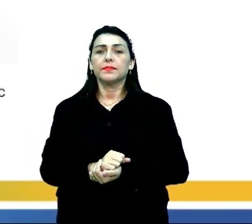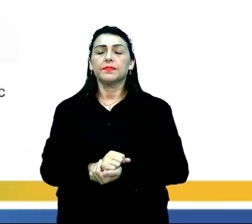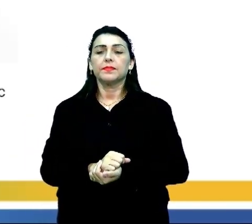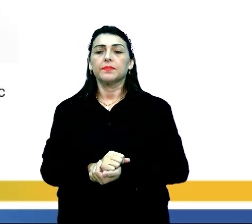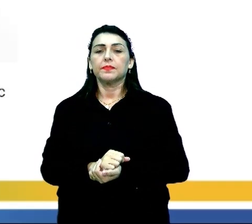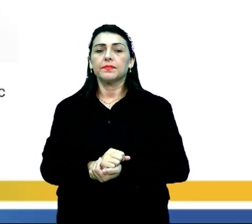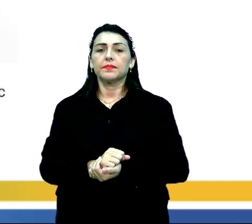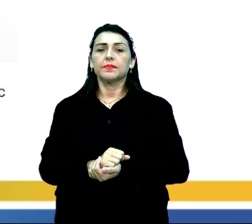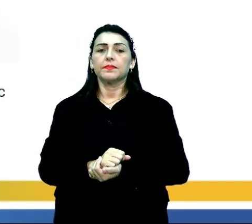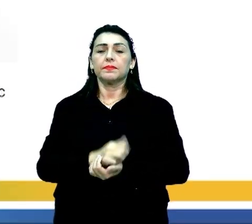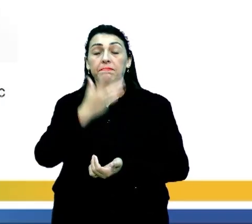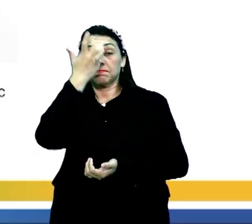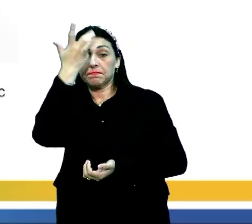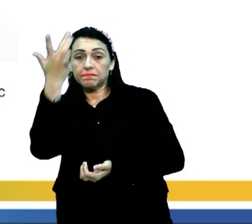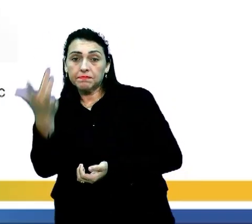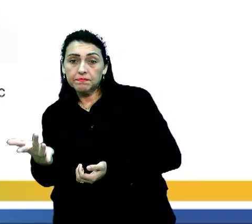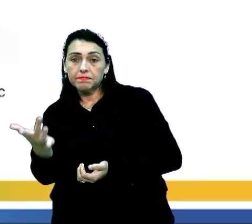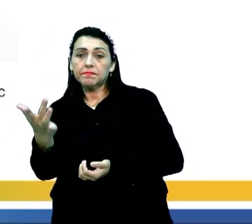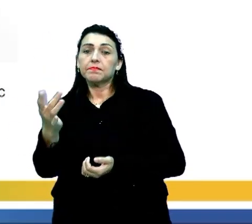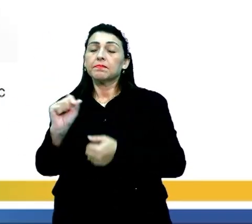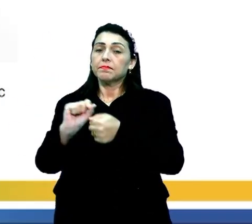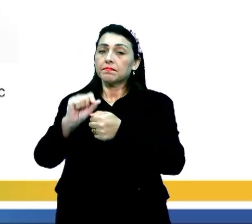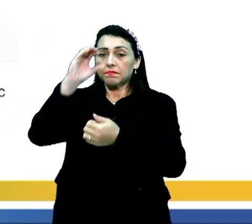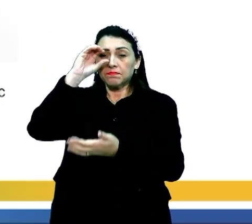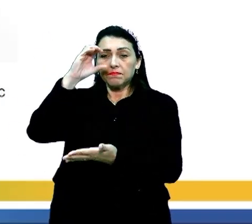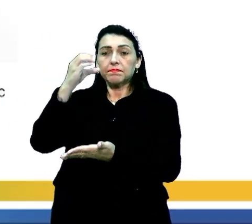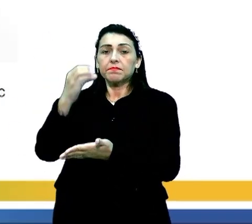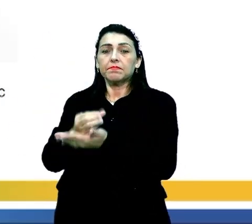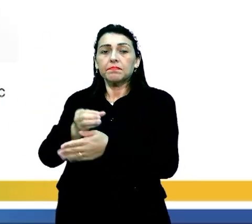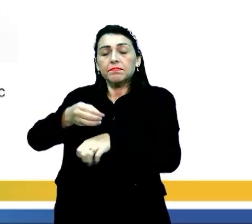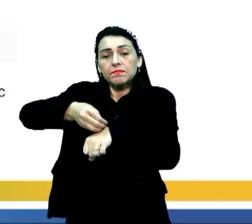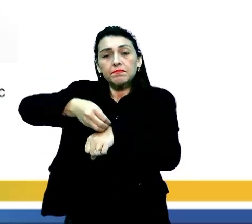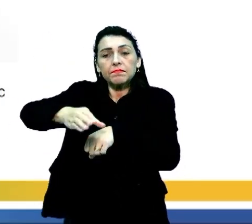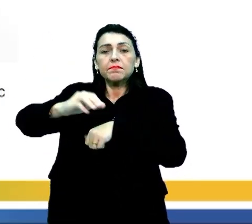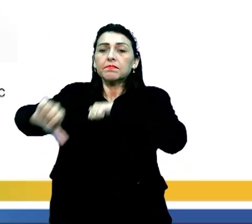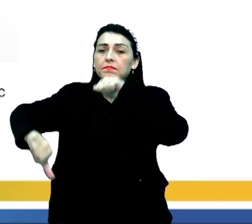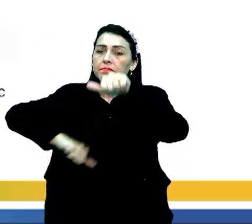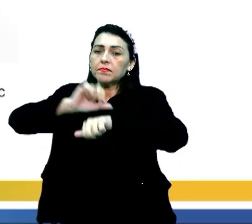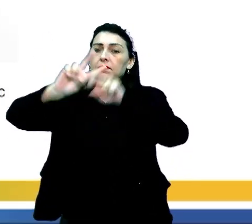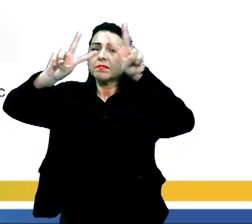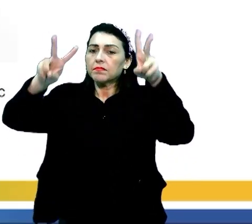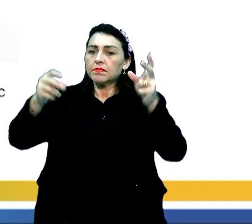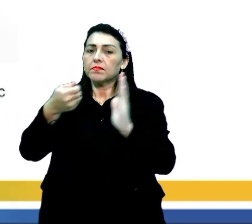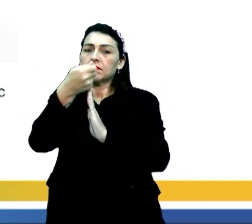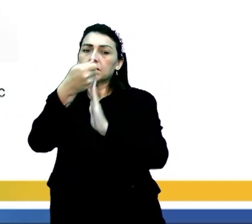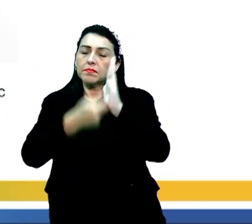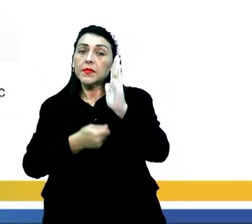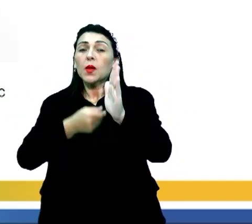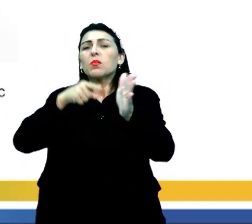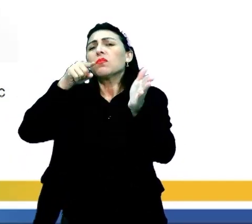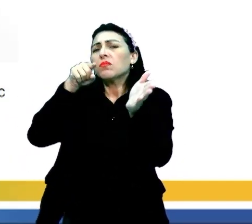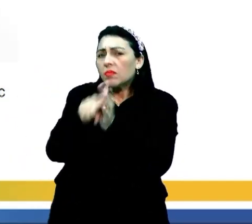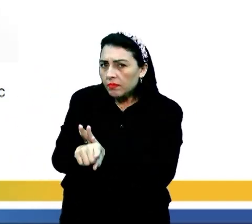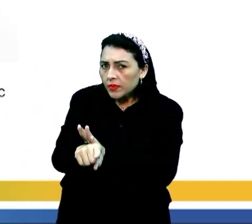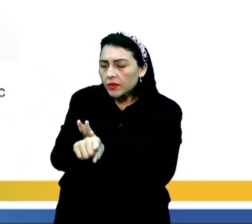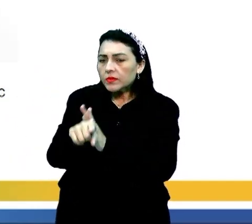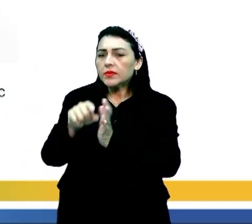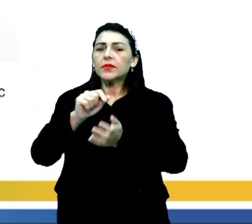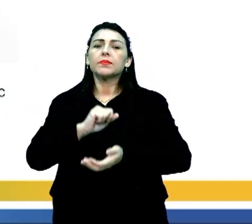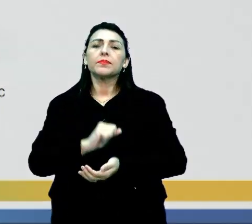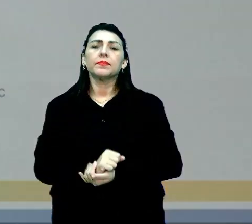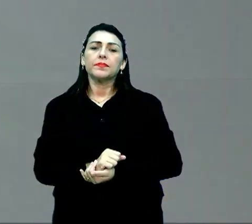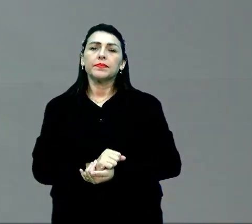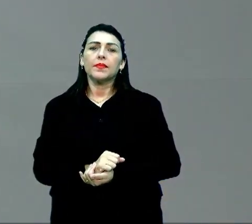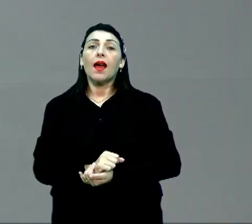Tá, então vamos lá. Para facilitar a criação da tese, a dica é transformar o tema da redação em uma